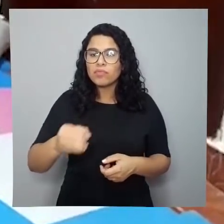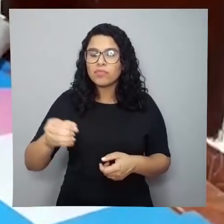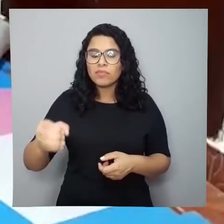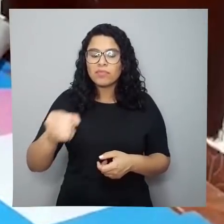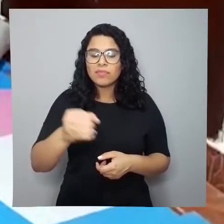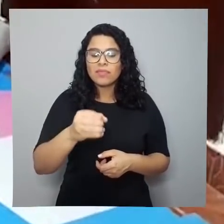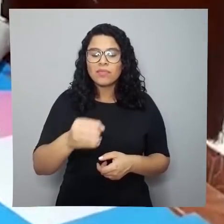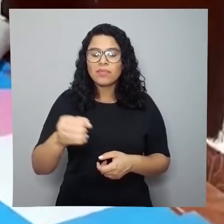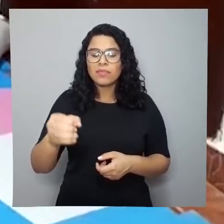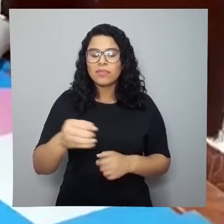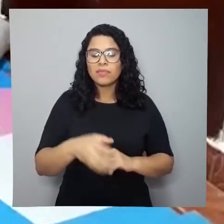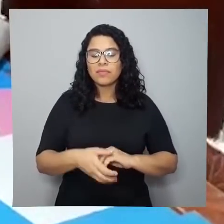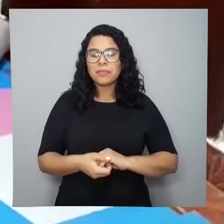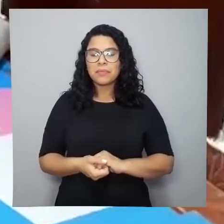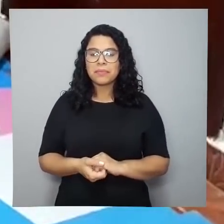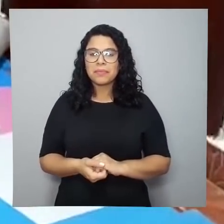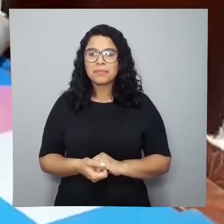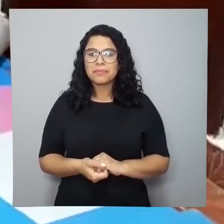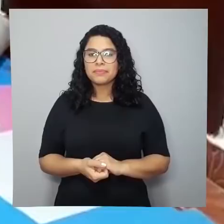carimbo.